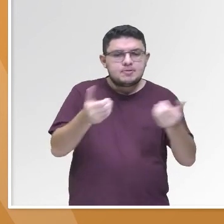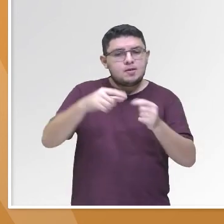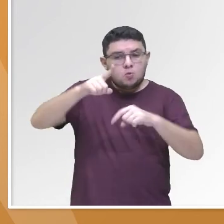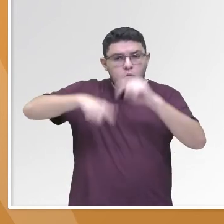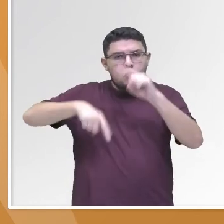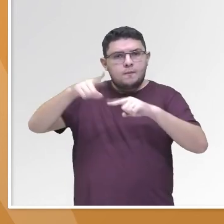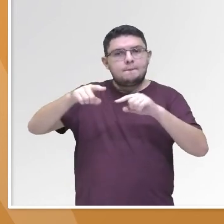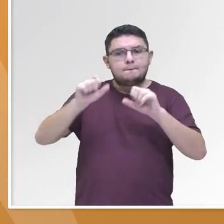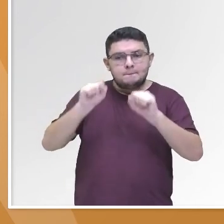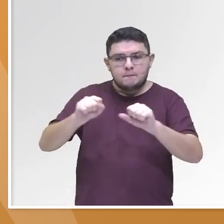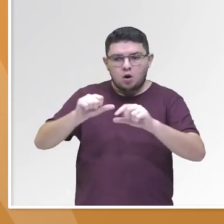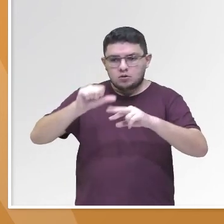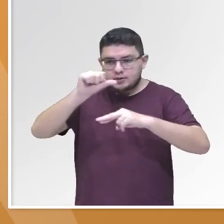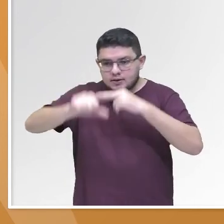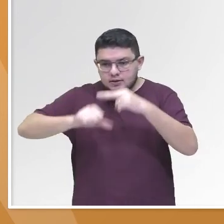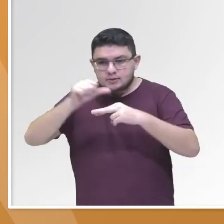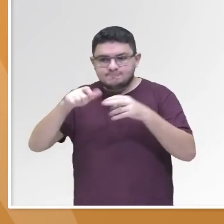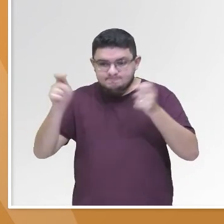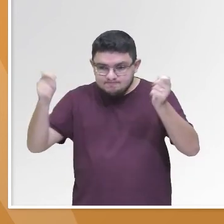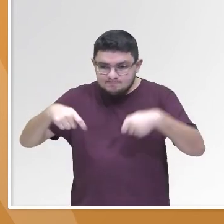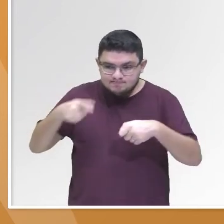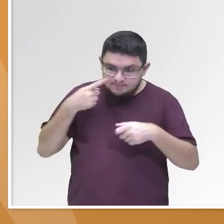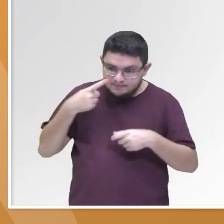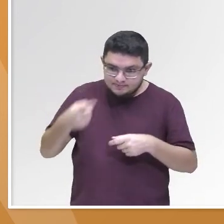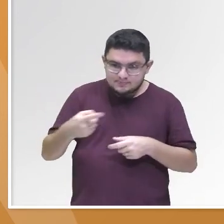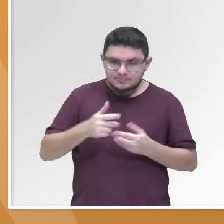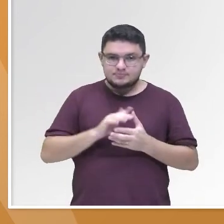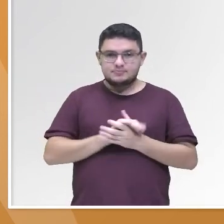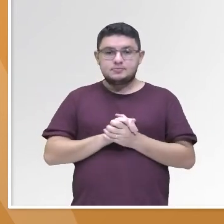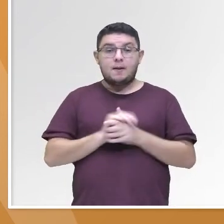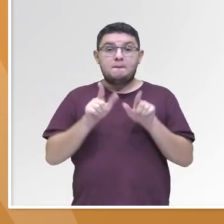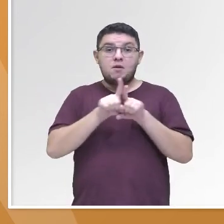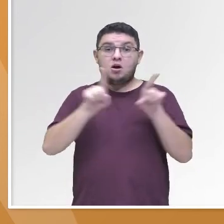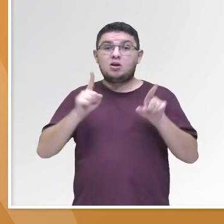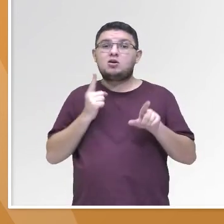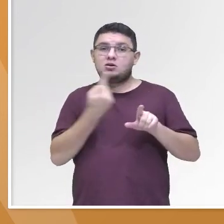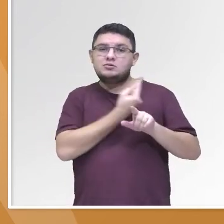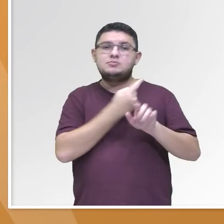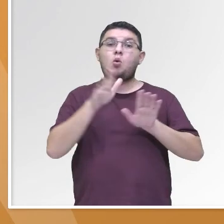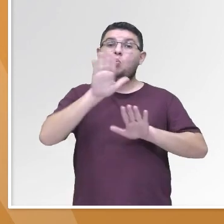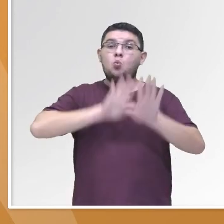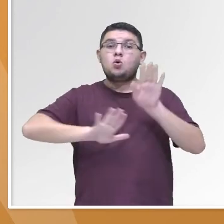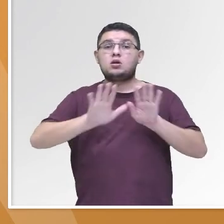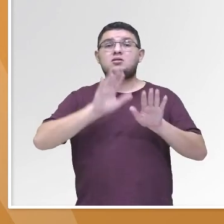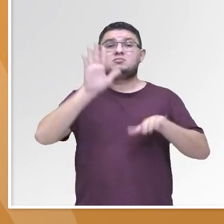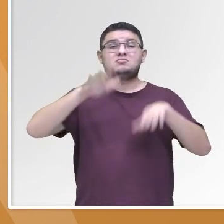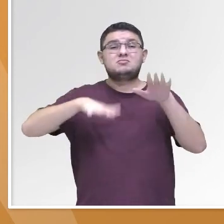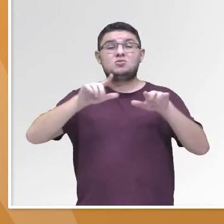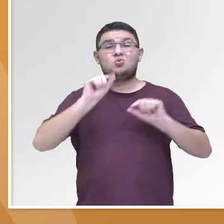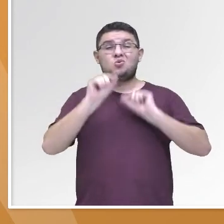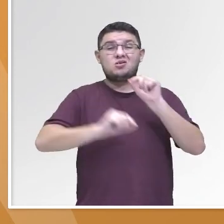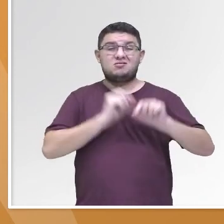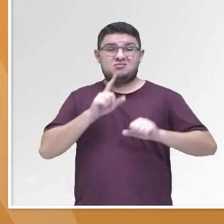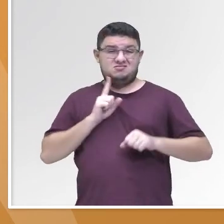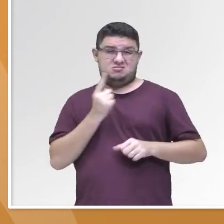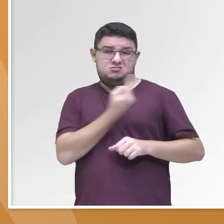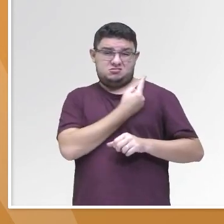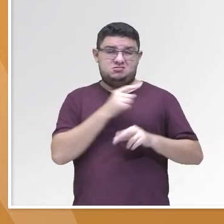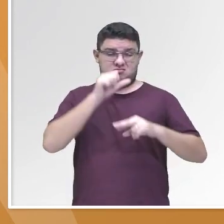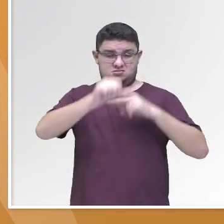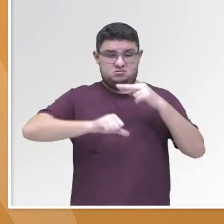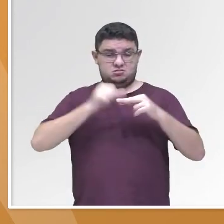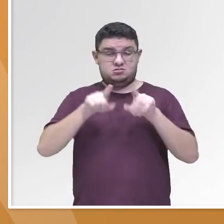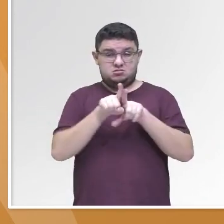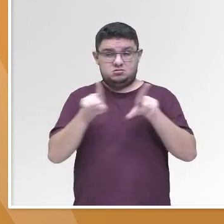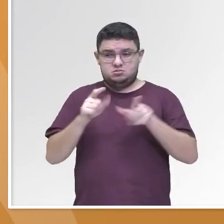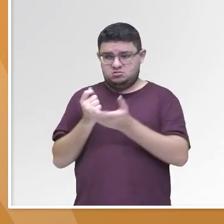outro produto. Mas a gente precisa tomar muito cuidado com isso, porque às vezes a gente faz a reciclagem, né? Aí compra ali alguma